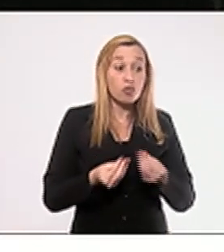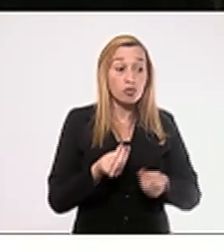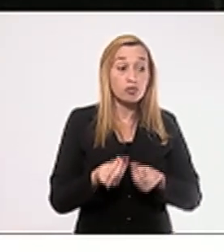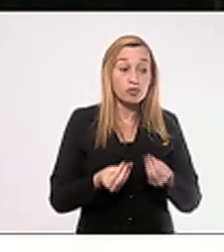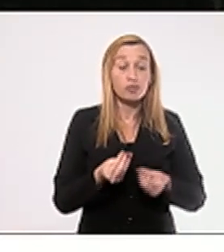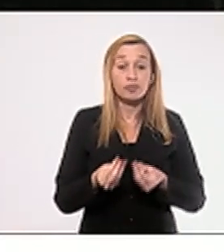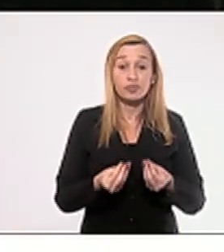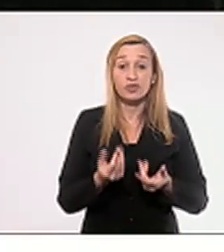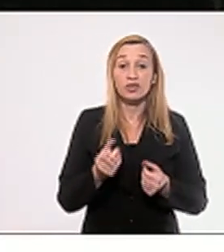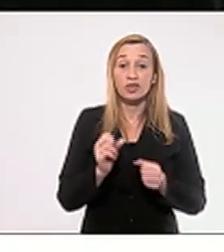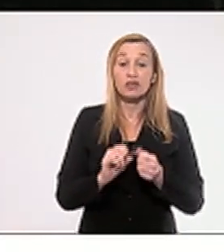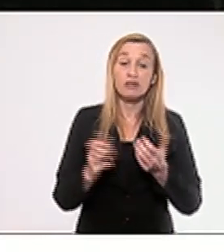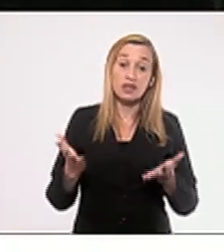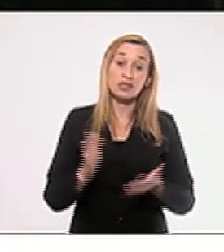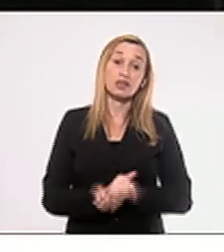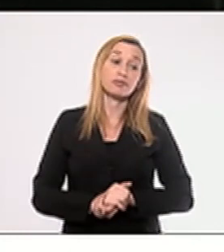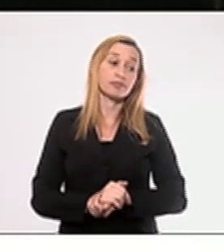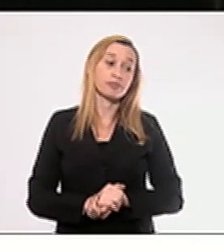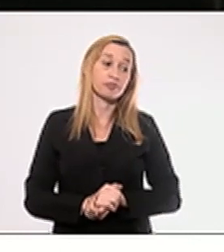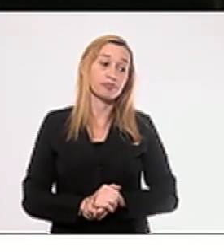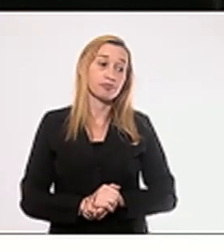jogo interno, né, nas suas vidas.